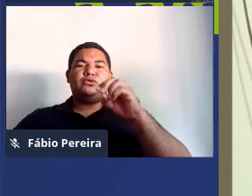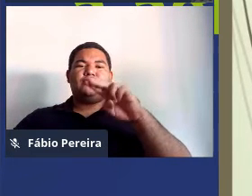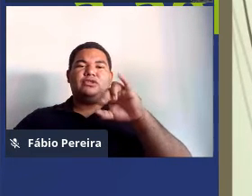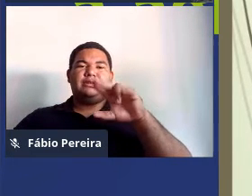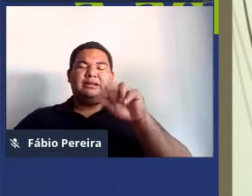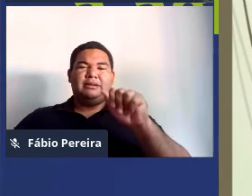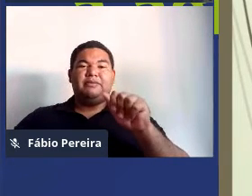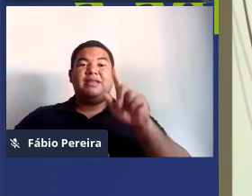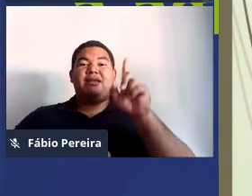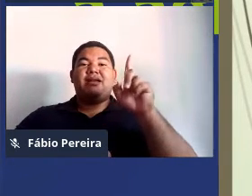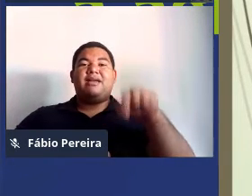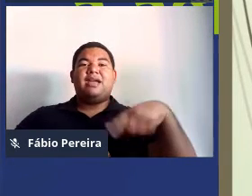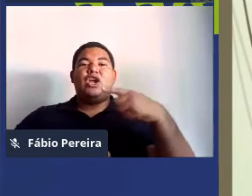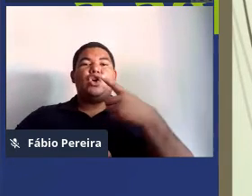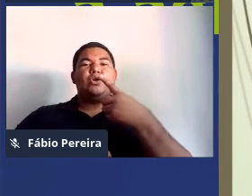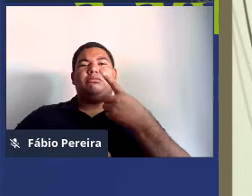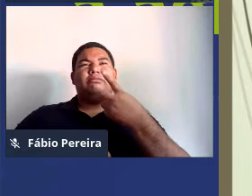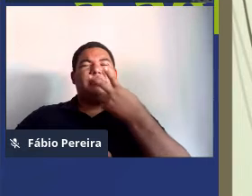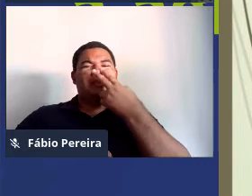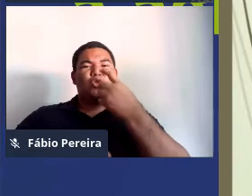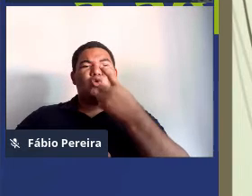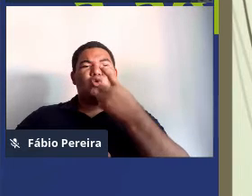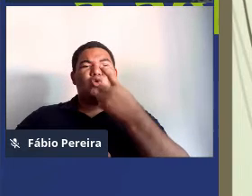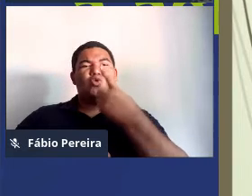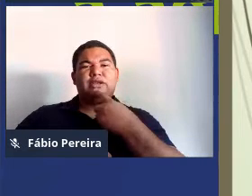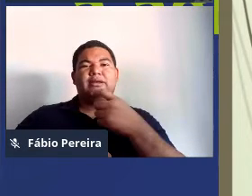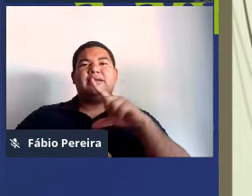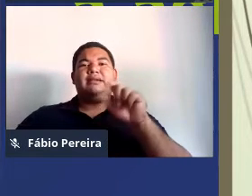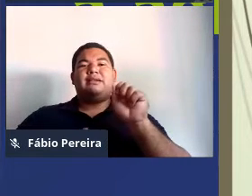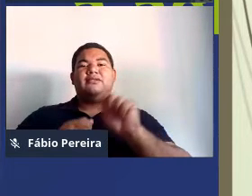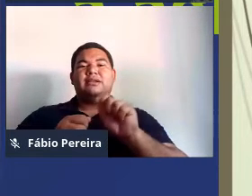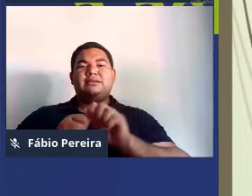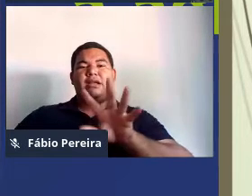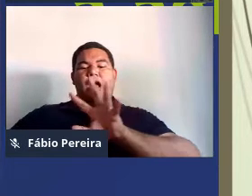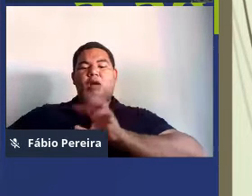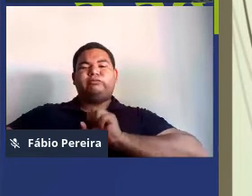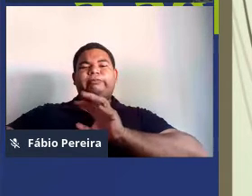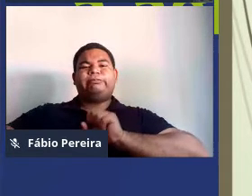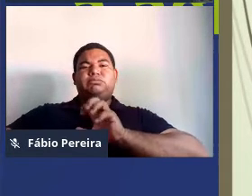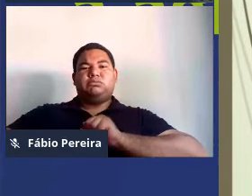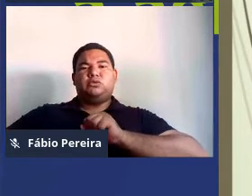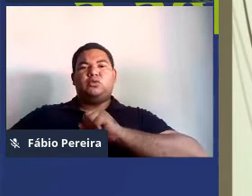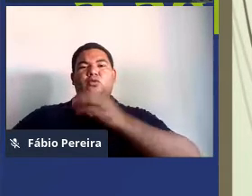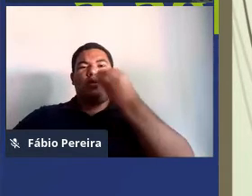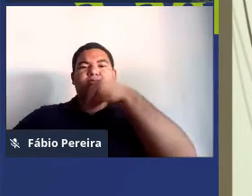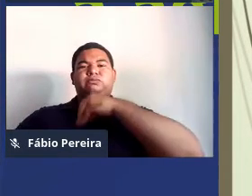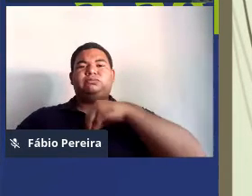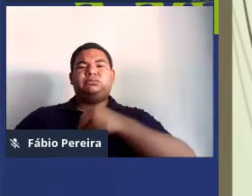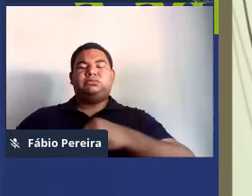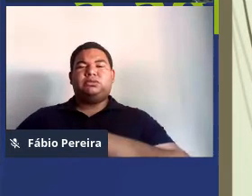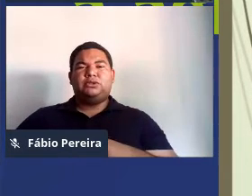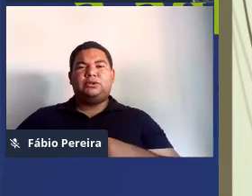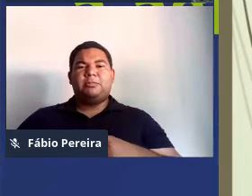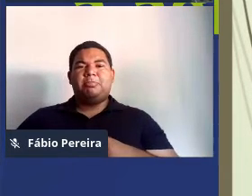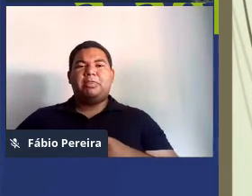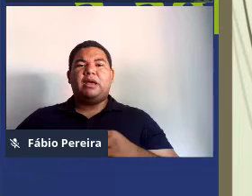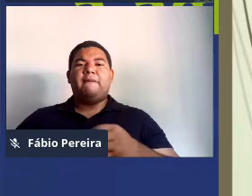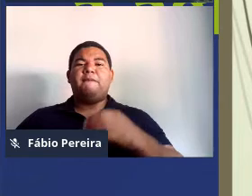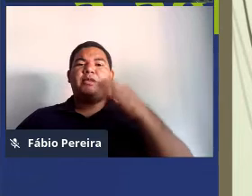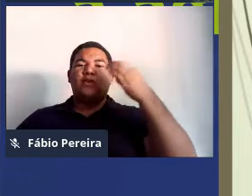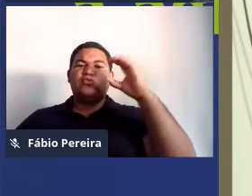crustáceo, para absorver os nutrientes. Legal, mas para que tanto? Então, o cientista lançou